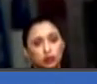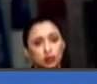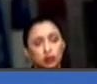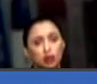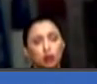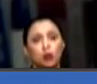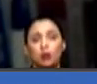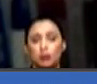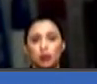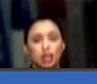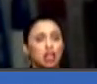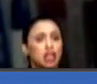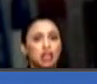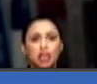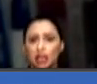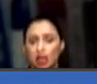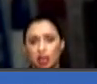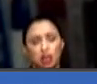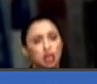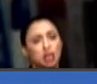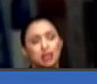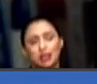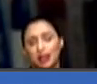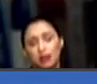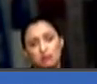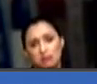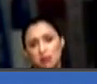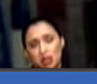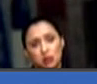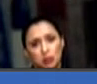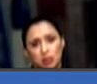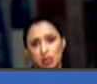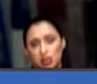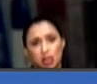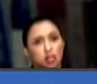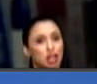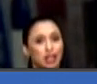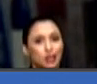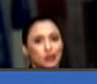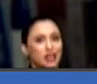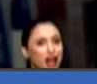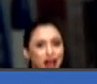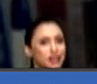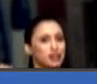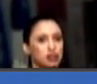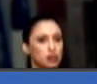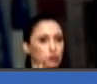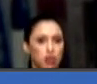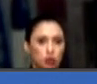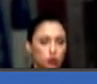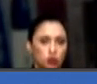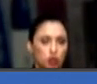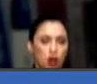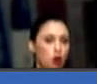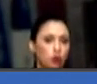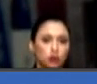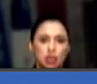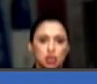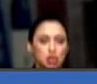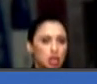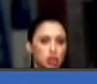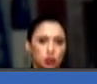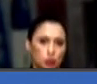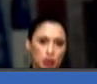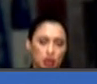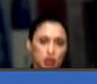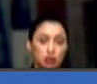Ninguém, nem mesmo o chefe do Poder Executivo da União, está acima da autoridade da Constituição e das leis da República.